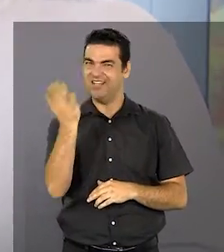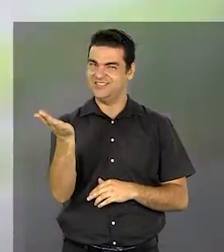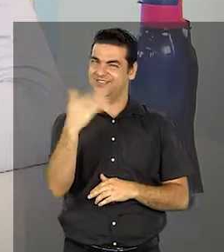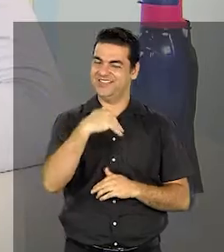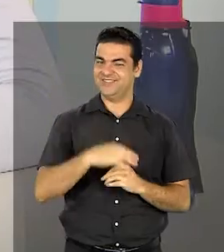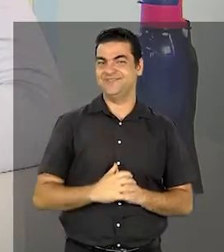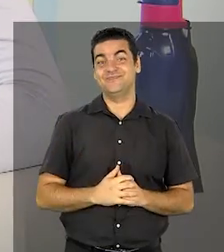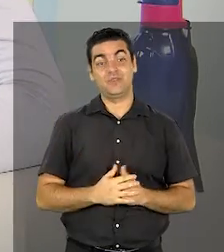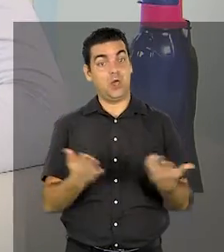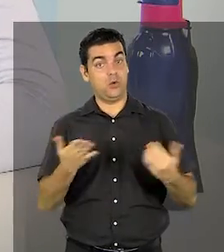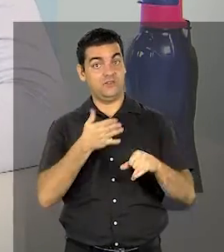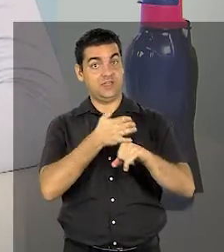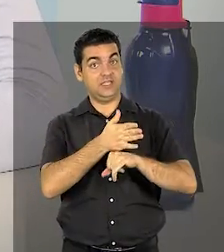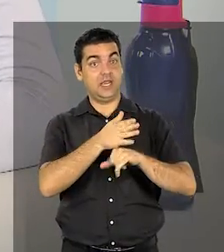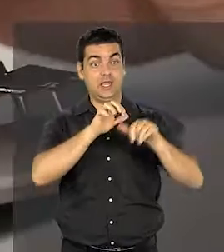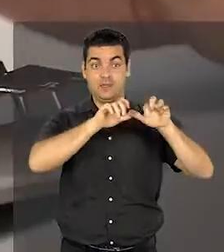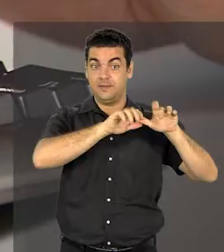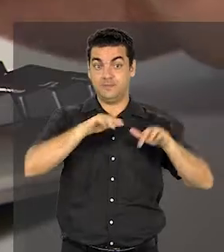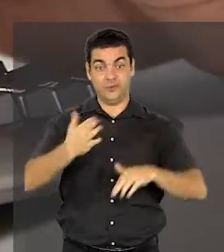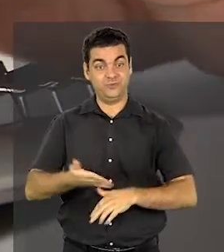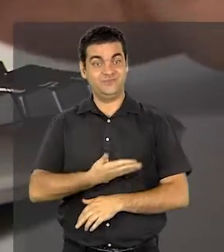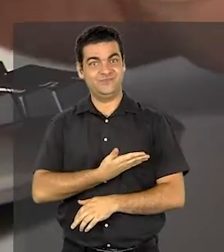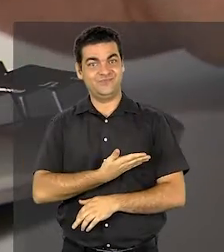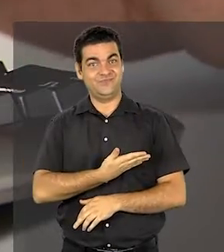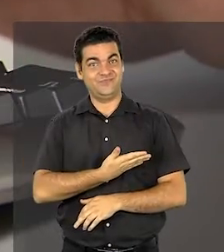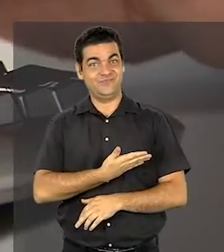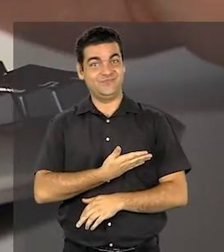muito fácil. Primeiro, você vai acessar o site